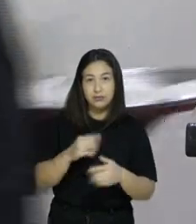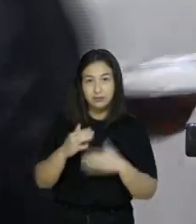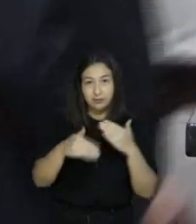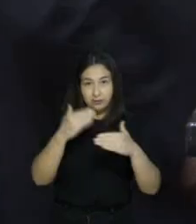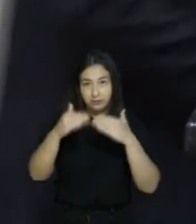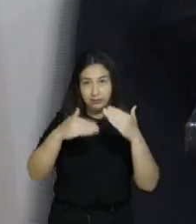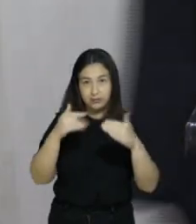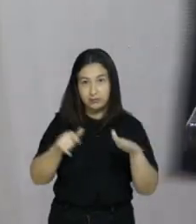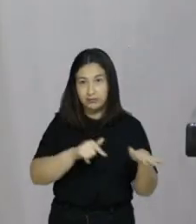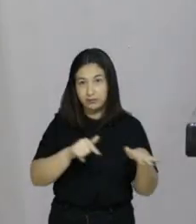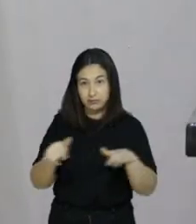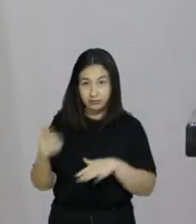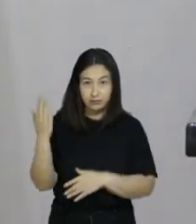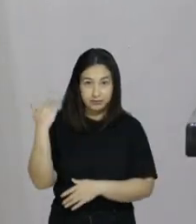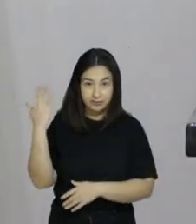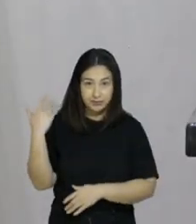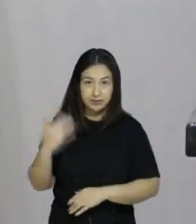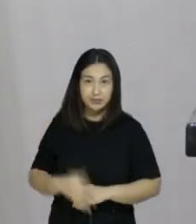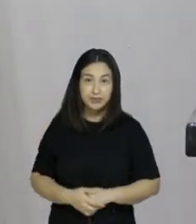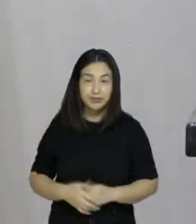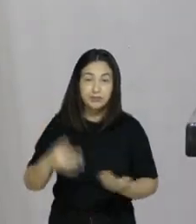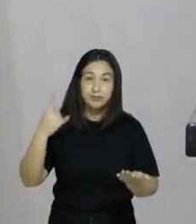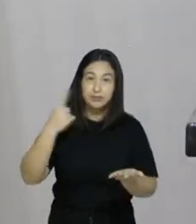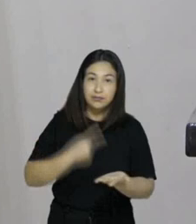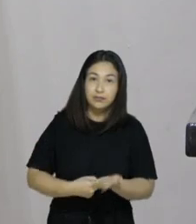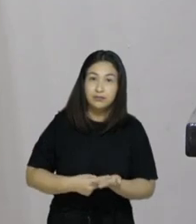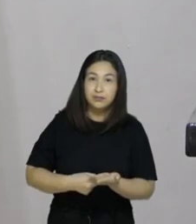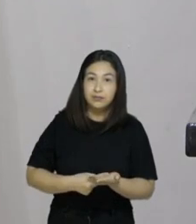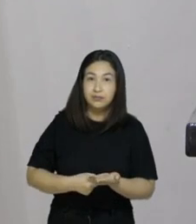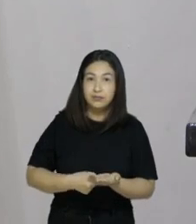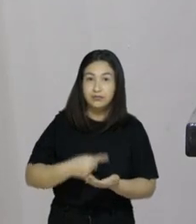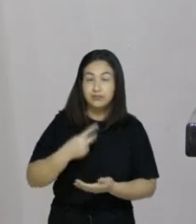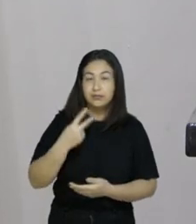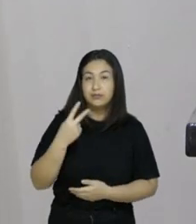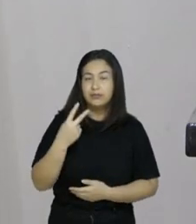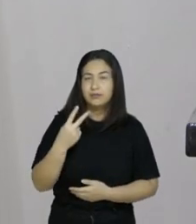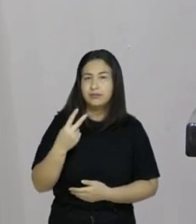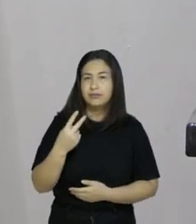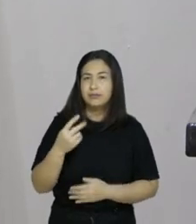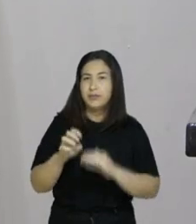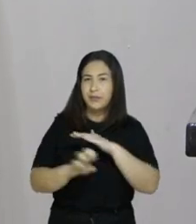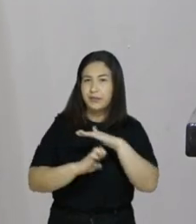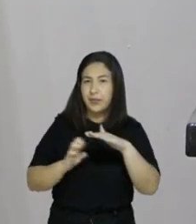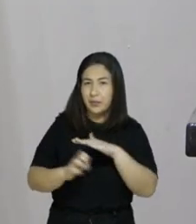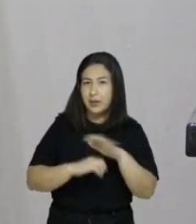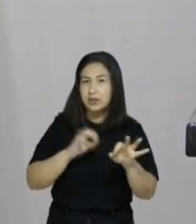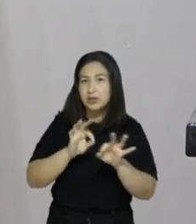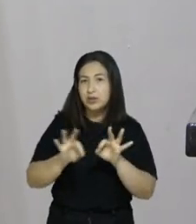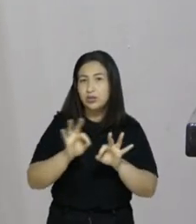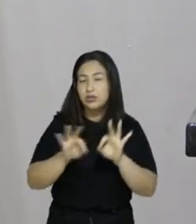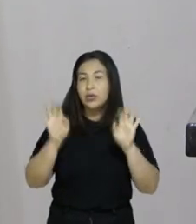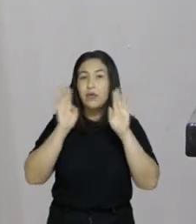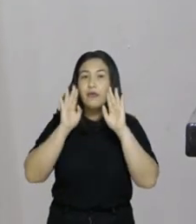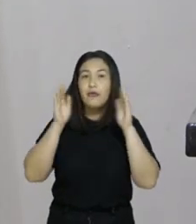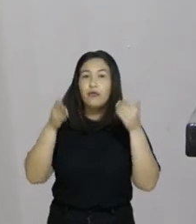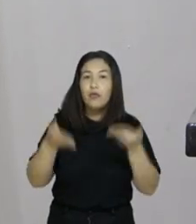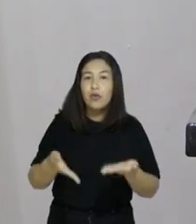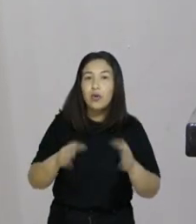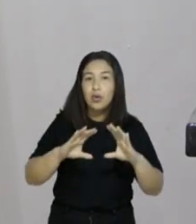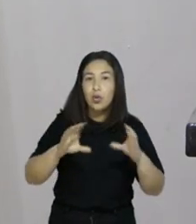nesta semana que passou. Firmamos 2 venture capitals, ou seja, empresas e instituições focadas nos